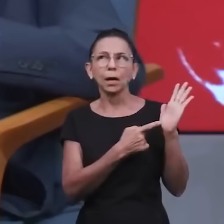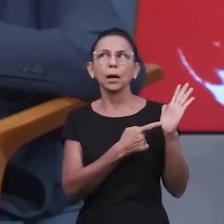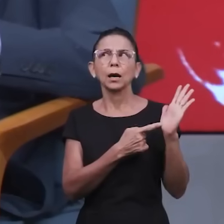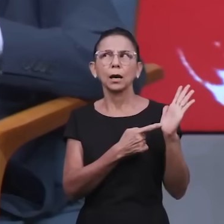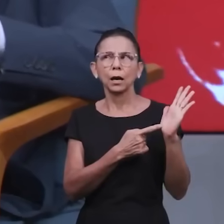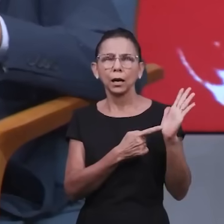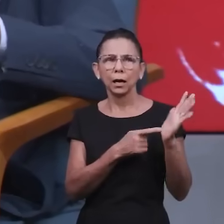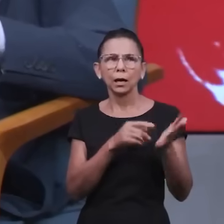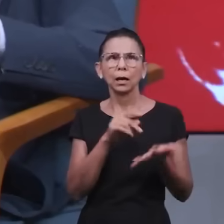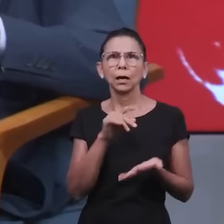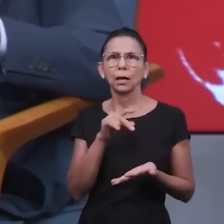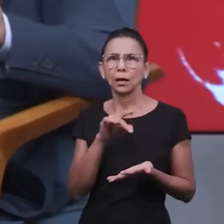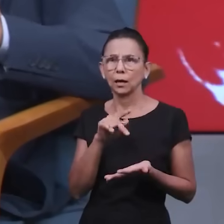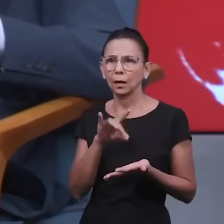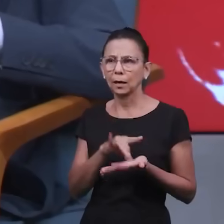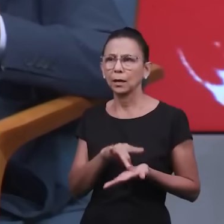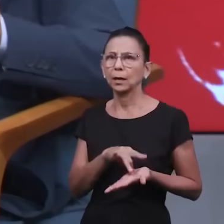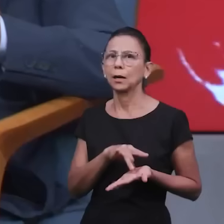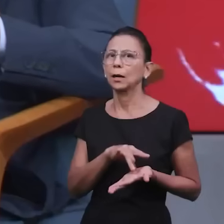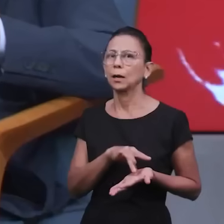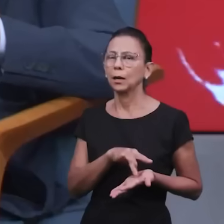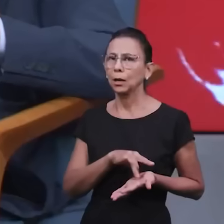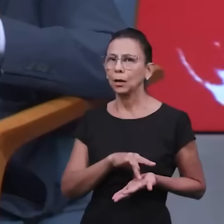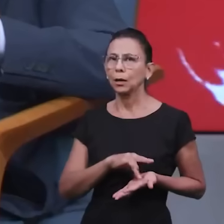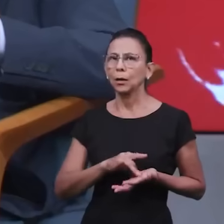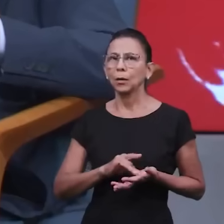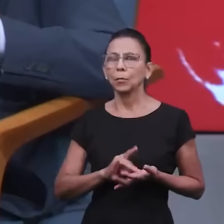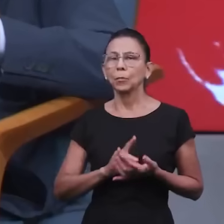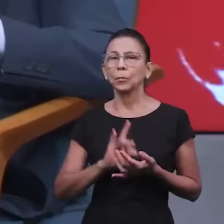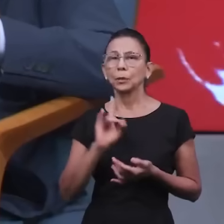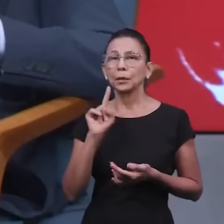essa mão como o ministério de Jesus.